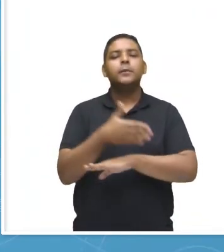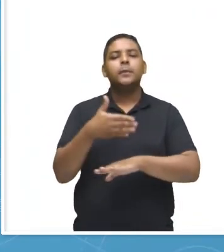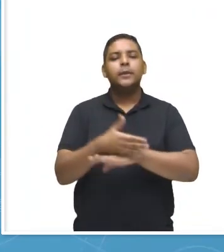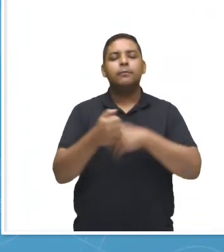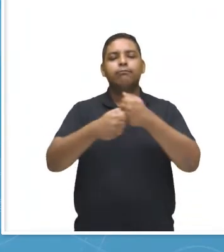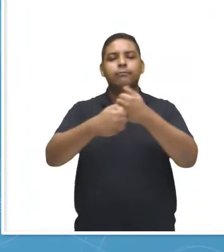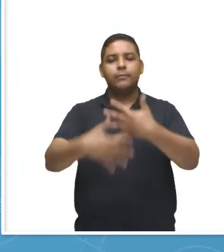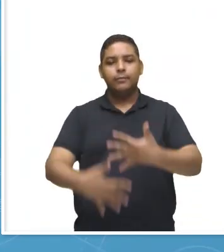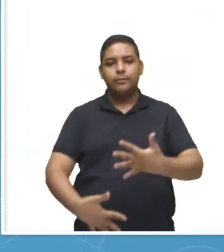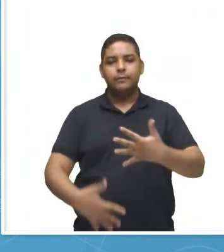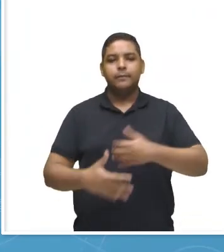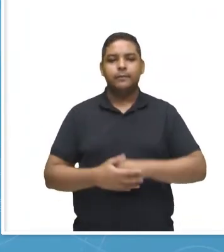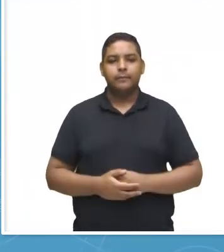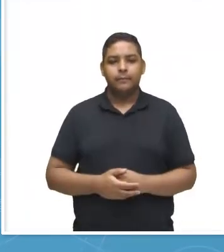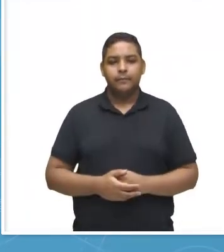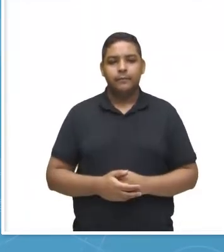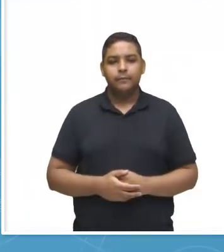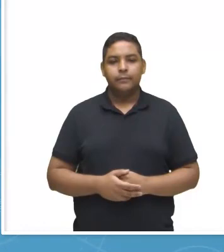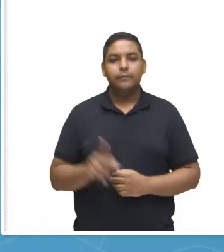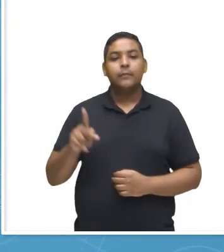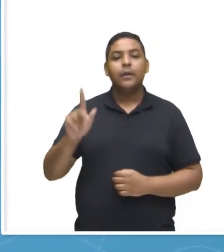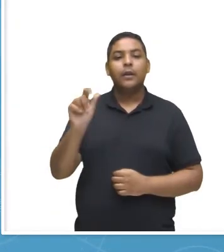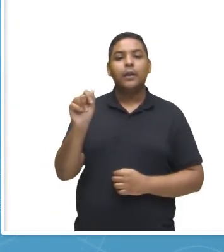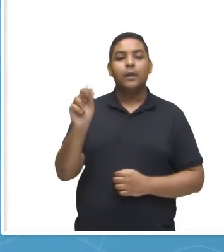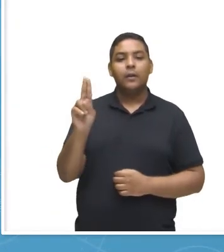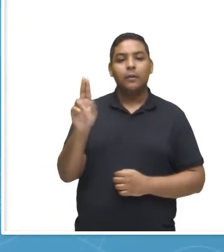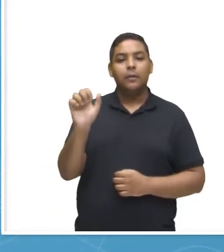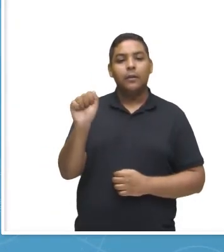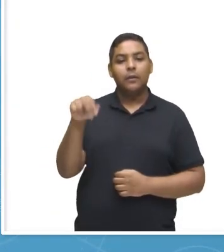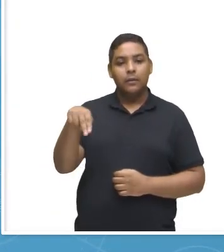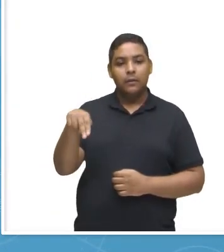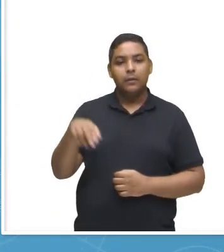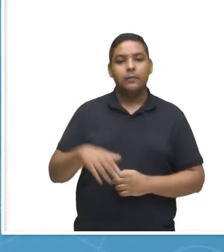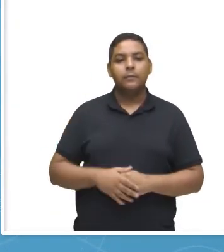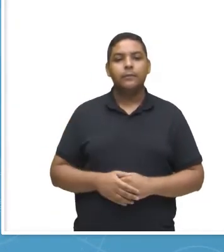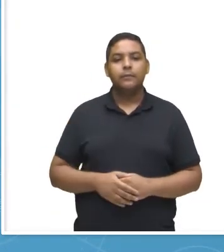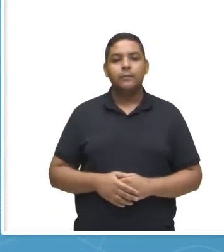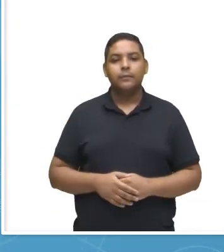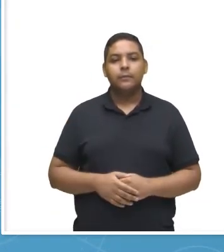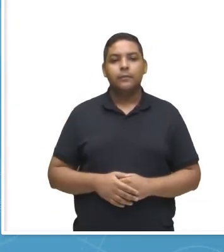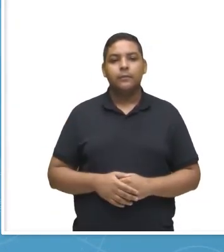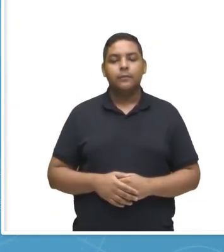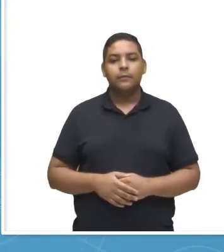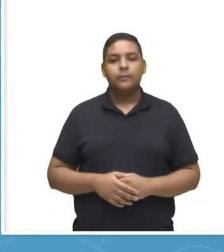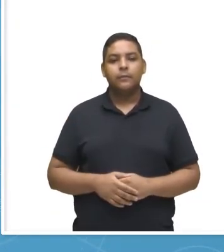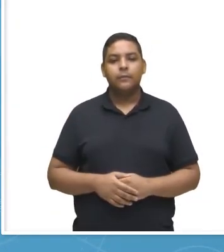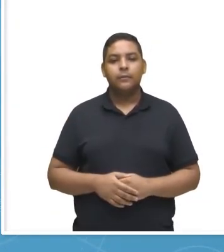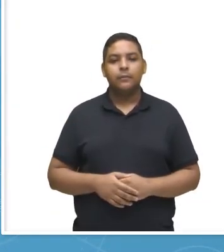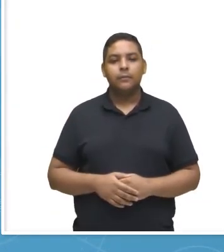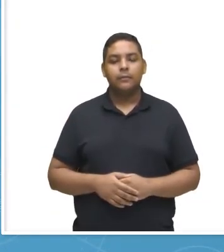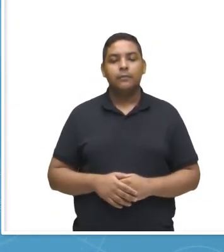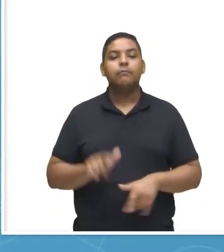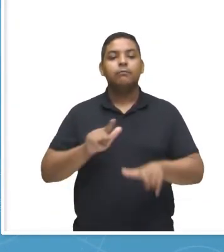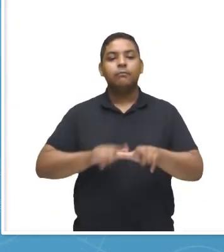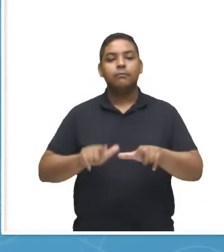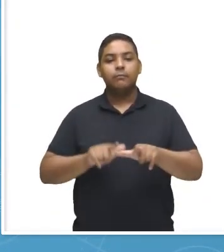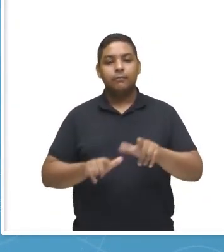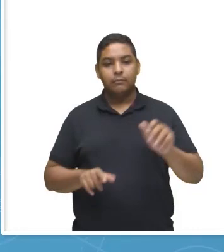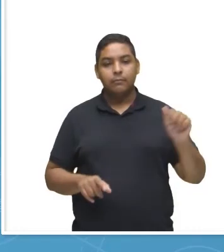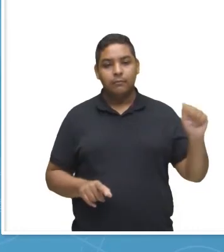chat. Correto? Nós temos aí o Cauane, né? Dizendo que é a letra